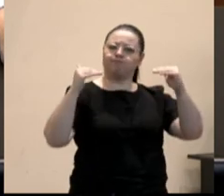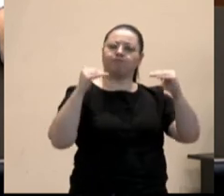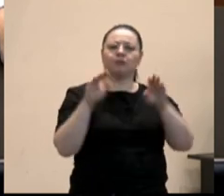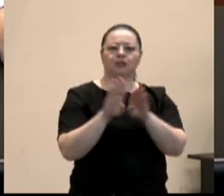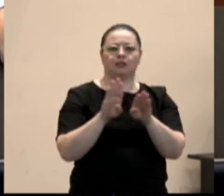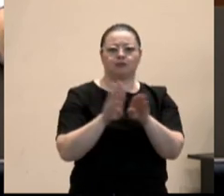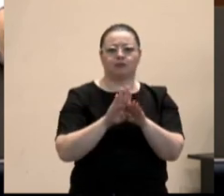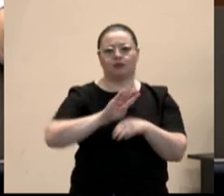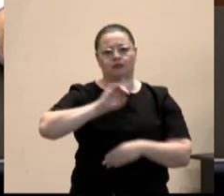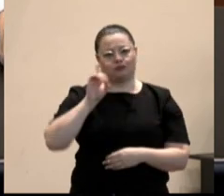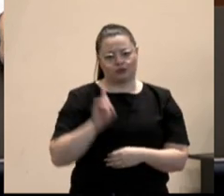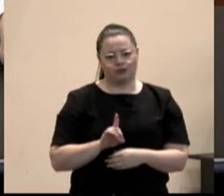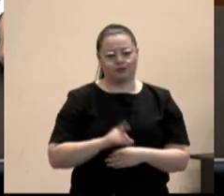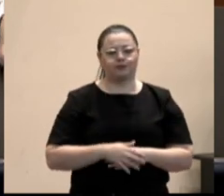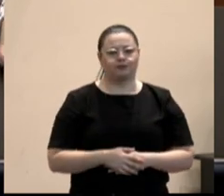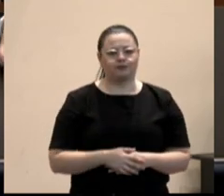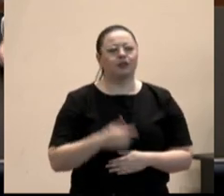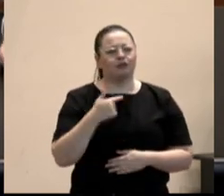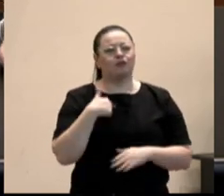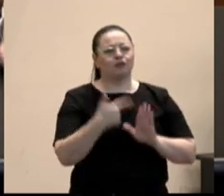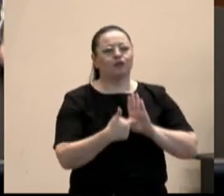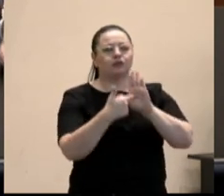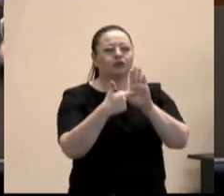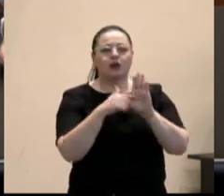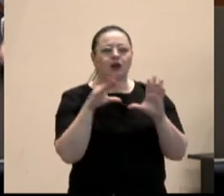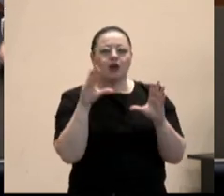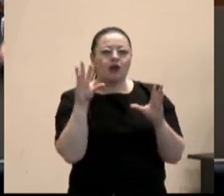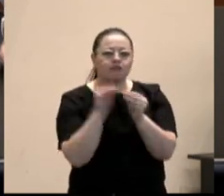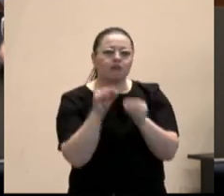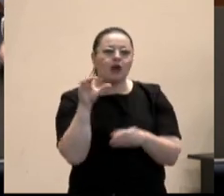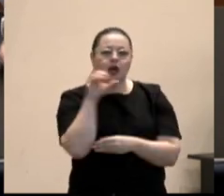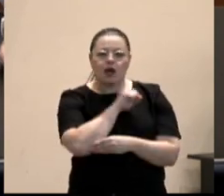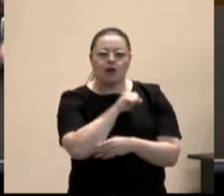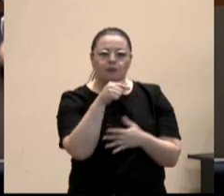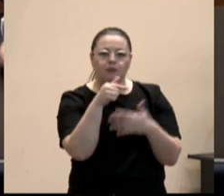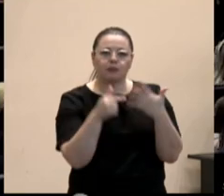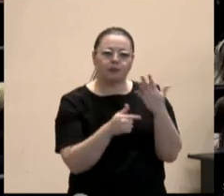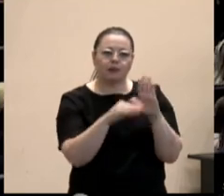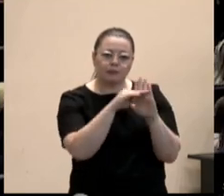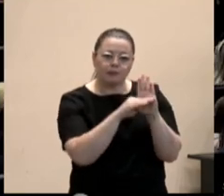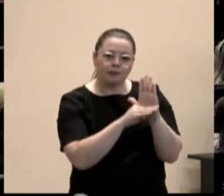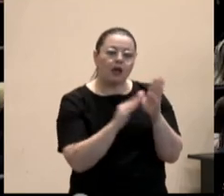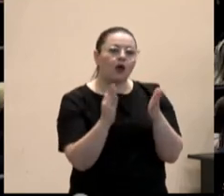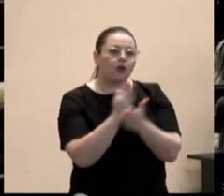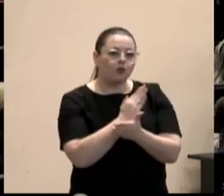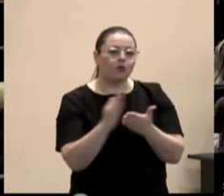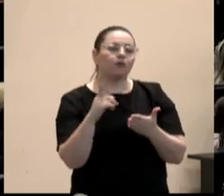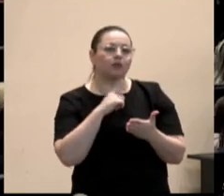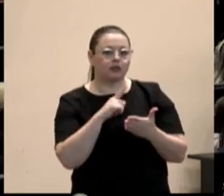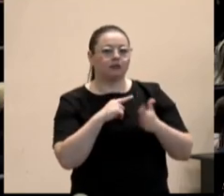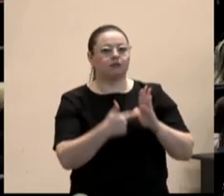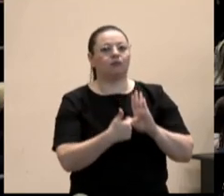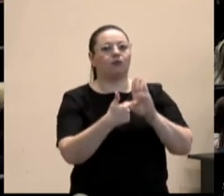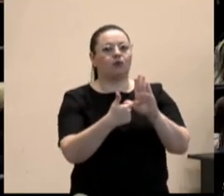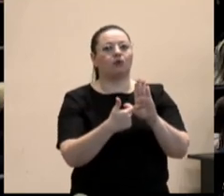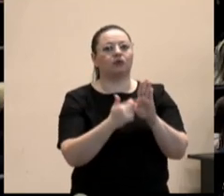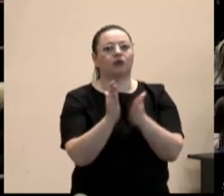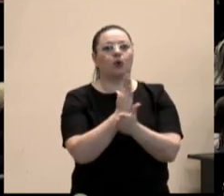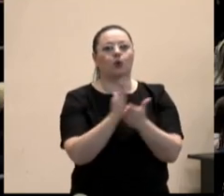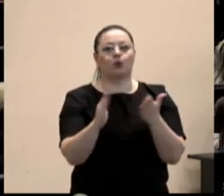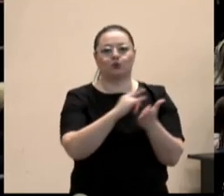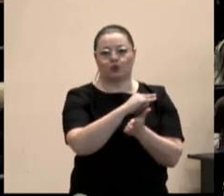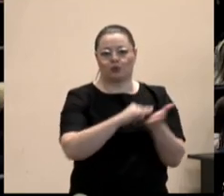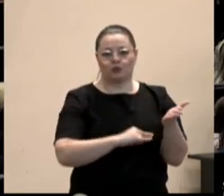brevemente algumas questões, que é a questão dos, em alguns documentos, por exemplo, no